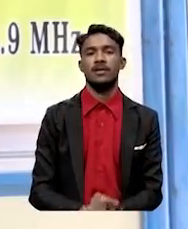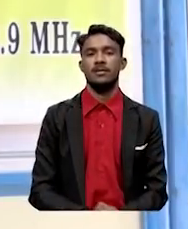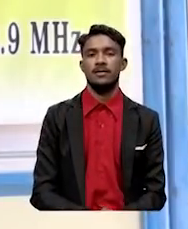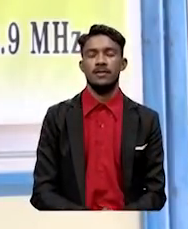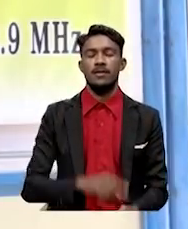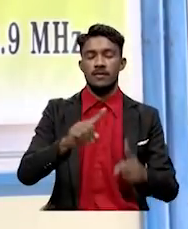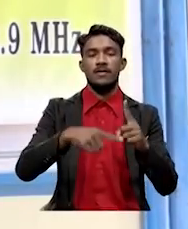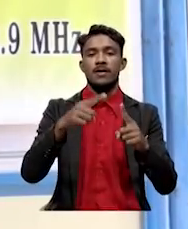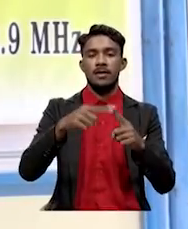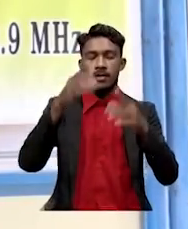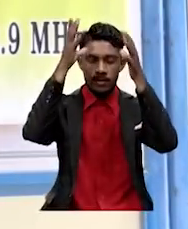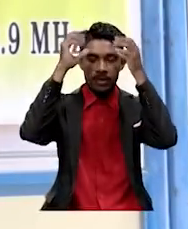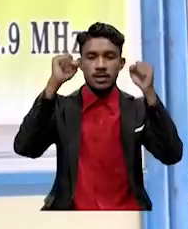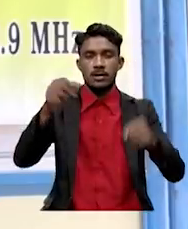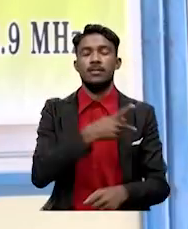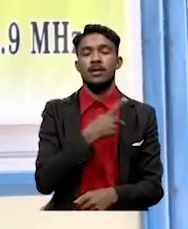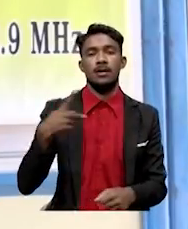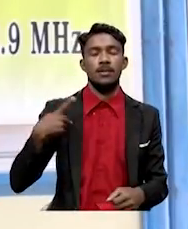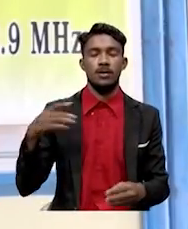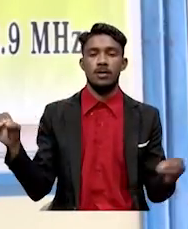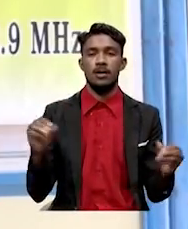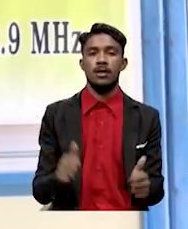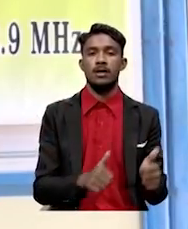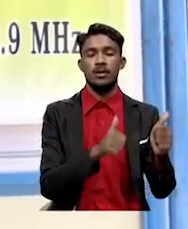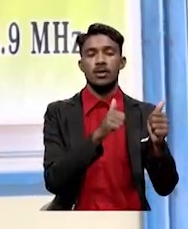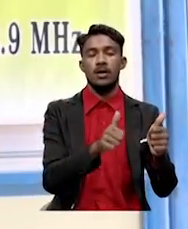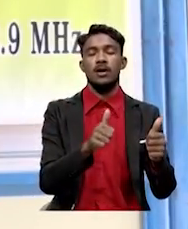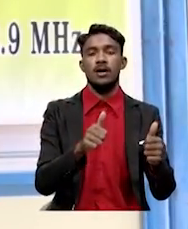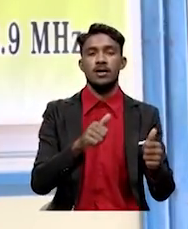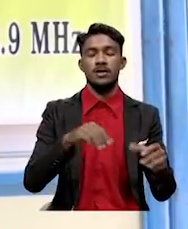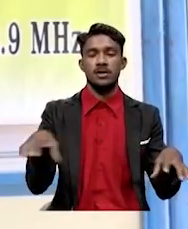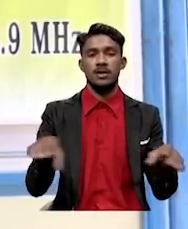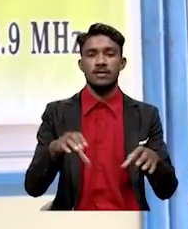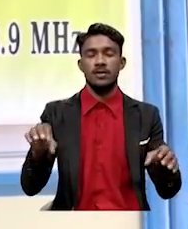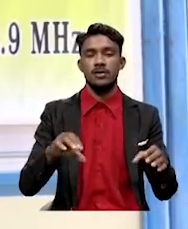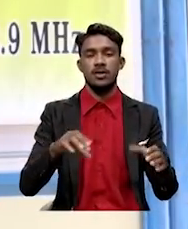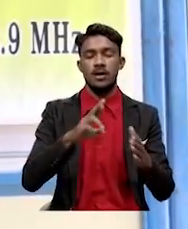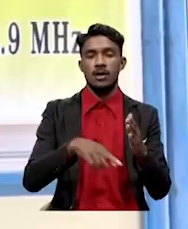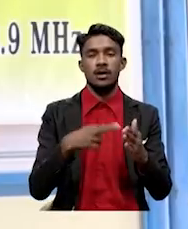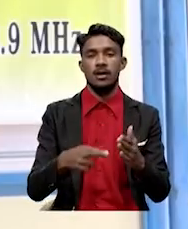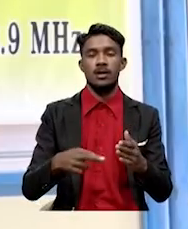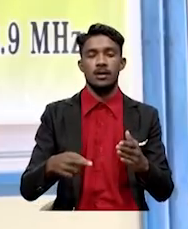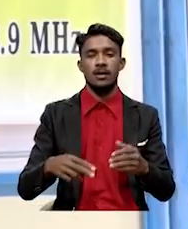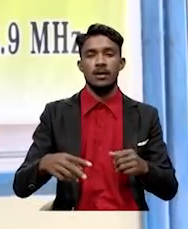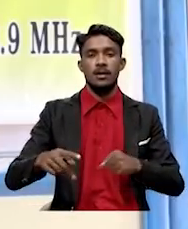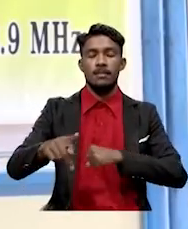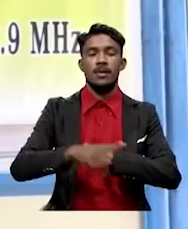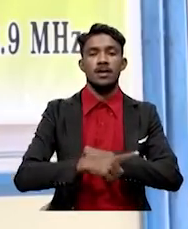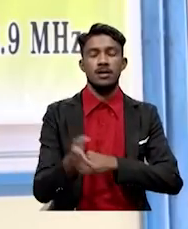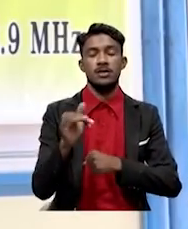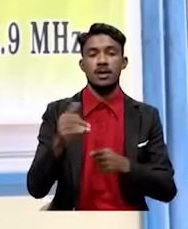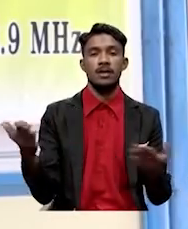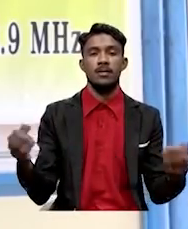Quando o presidente do parlamento lá cumpre a obrigação regimental, bancada se não for fiel, ele